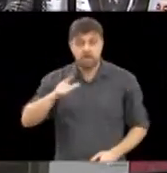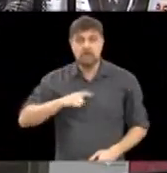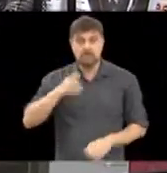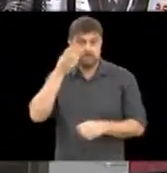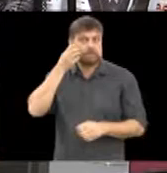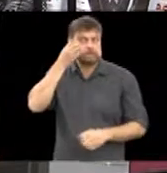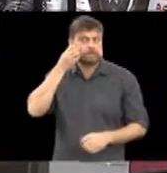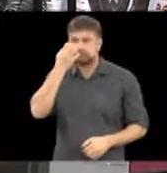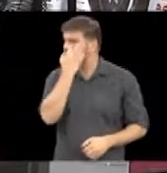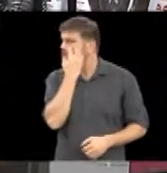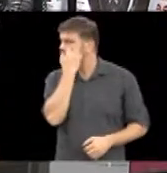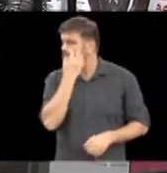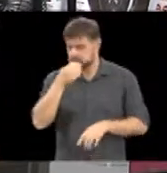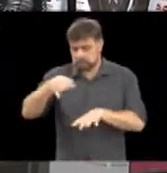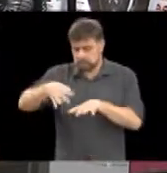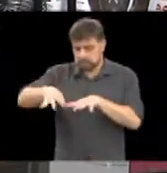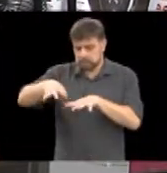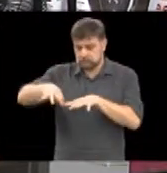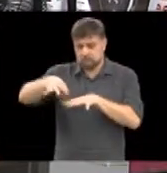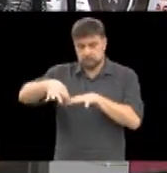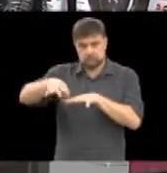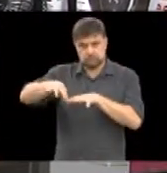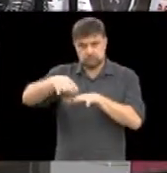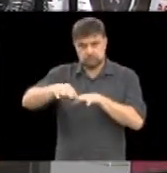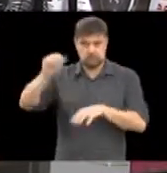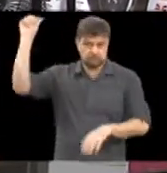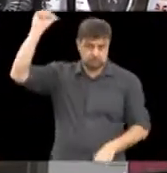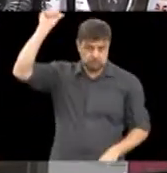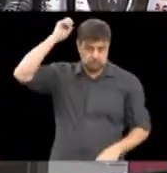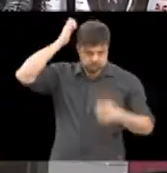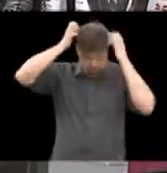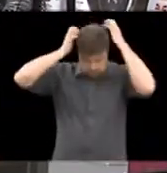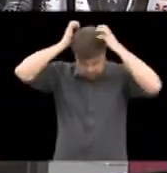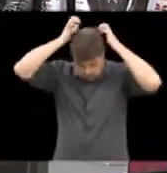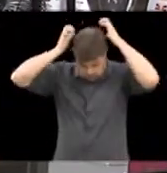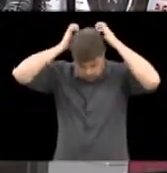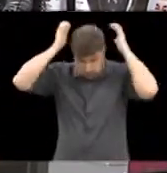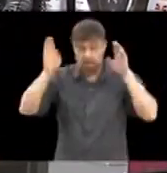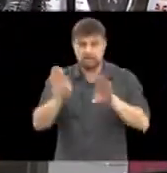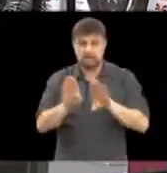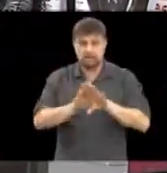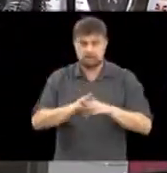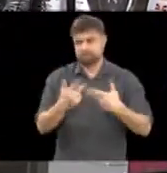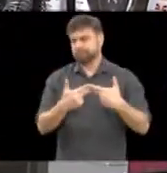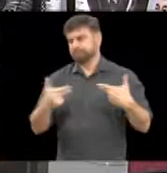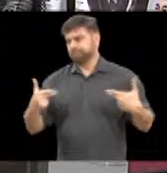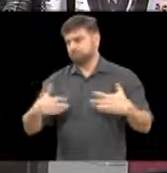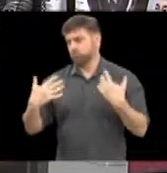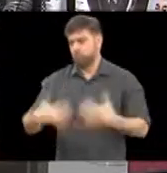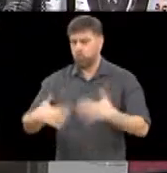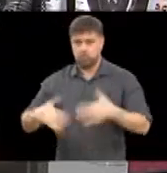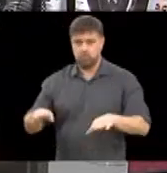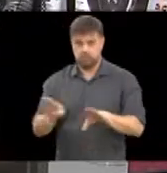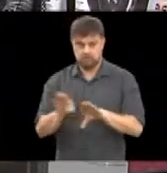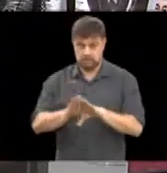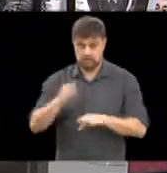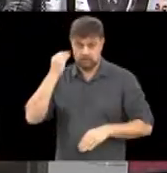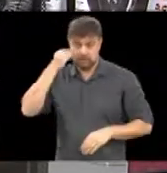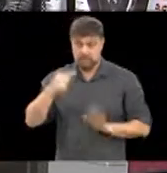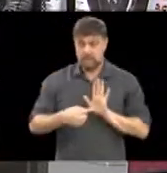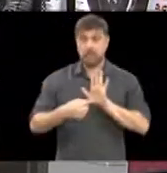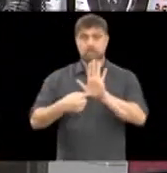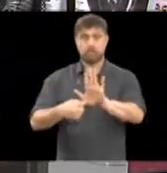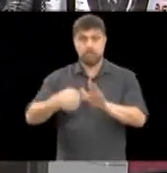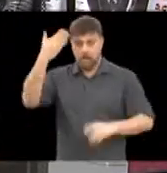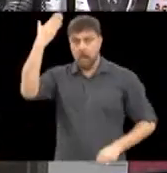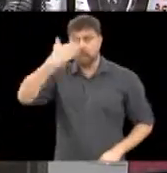que têm alergia à maquiagem, esmalte, shampoo, um monte de coisa. Então esses testes